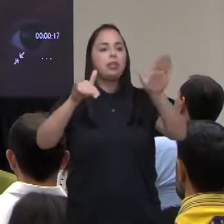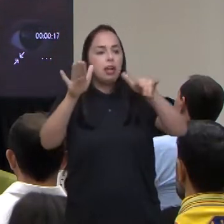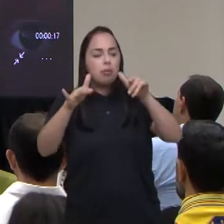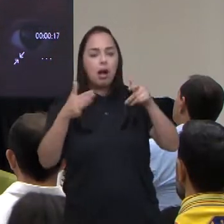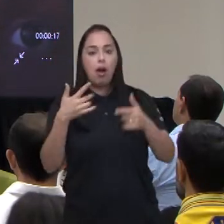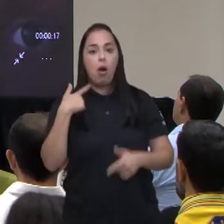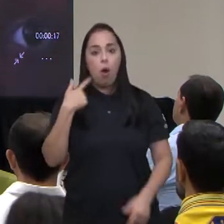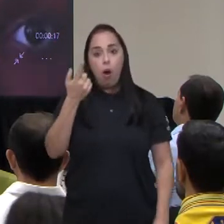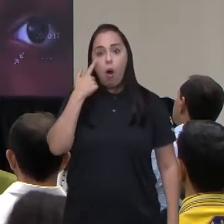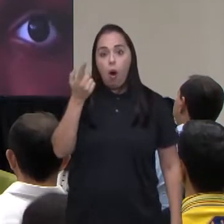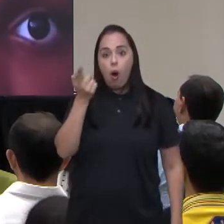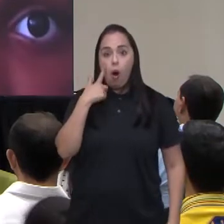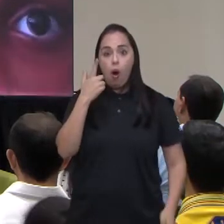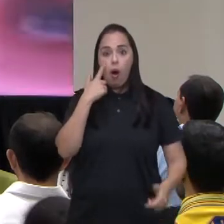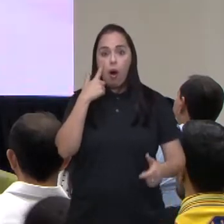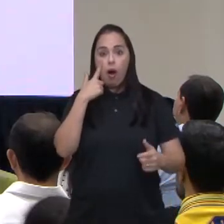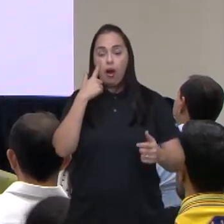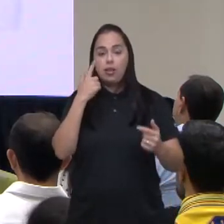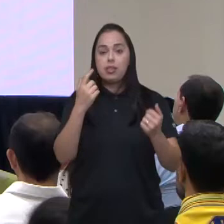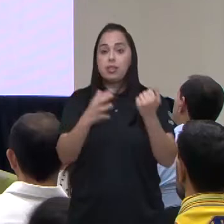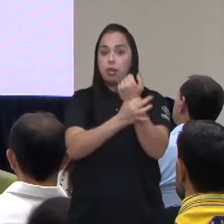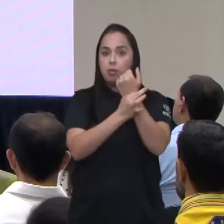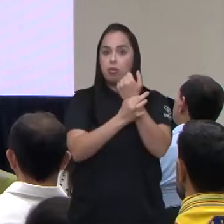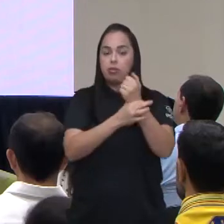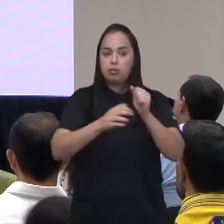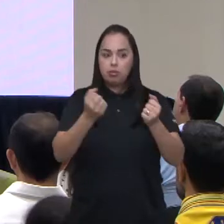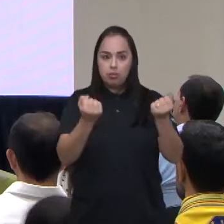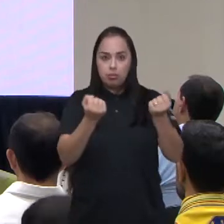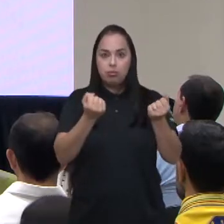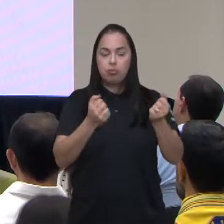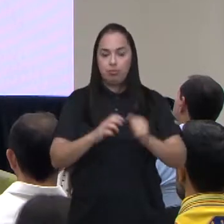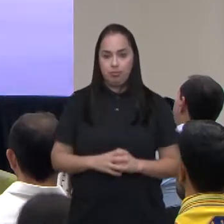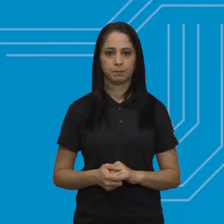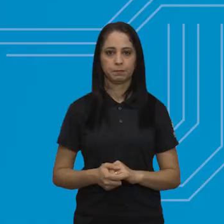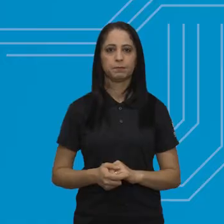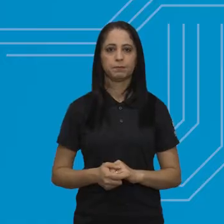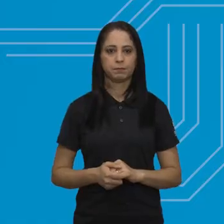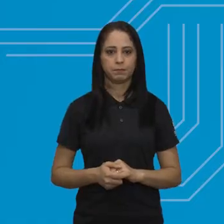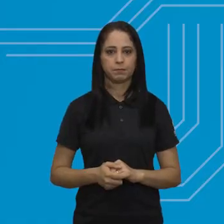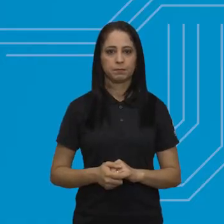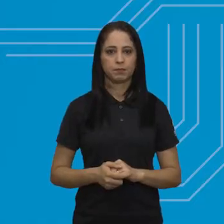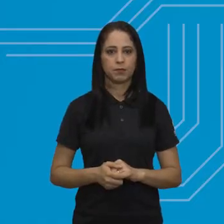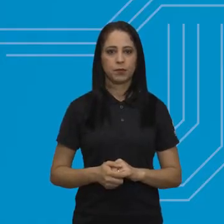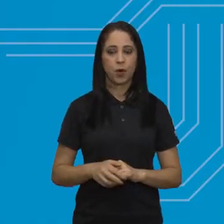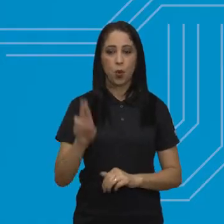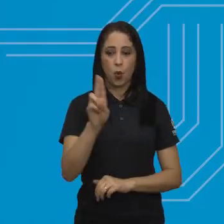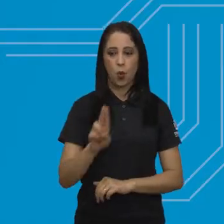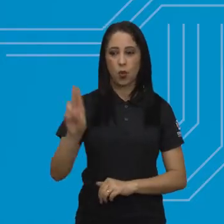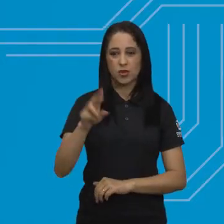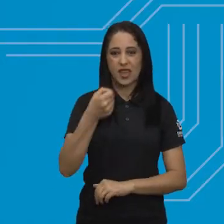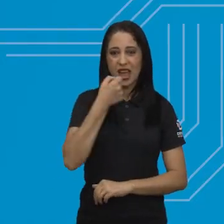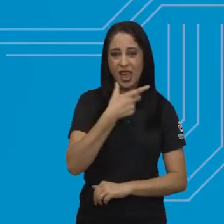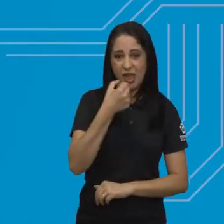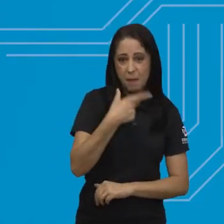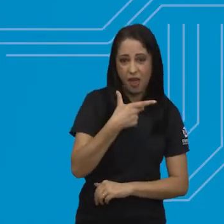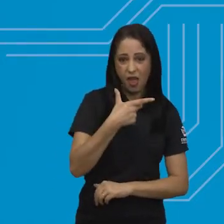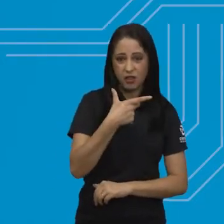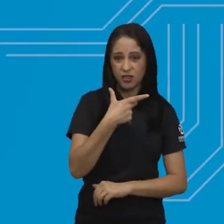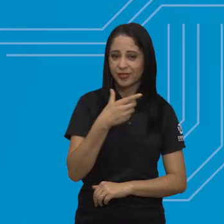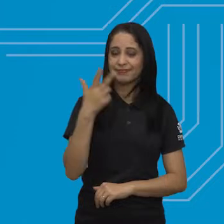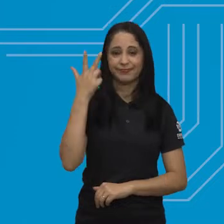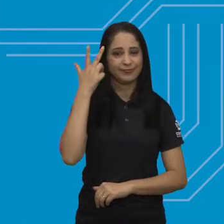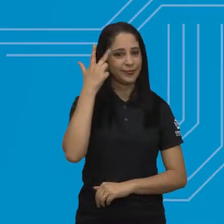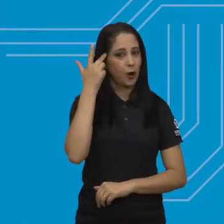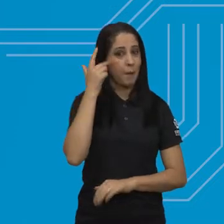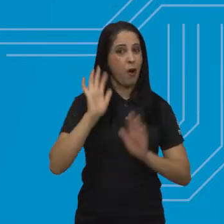para segurança no trânsito a fim de diminuir dados tão trágicos e Auto medicação ao hábito comum dos